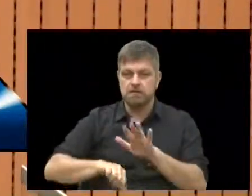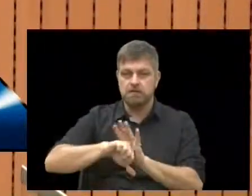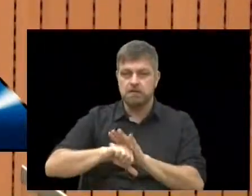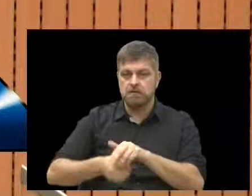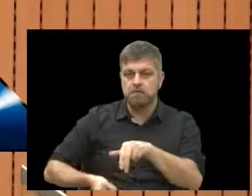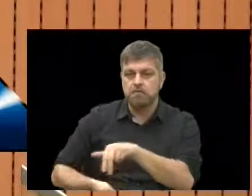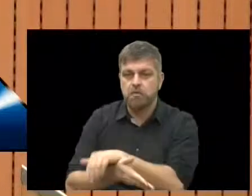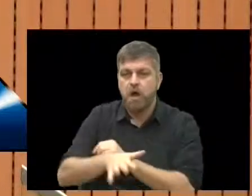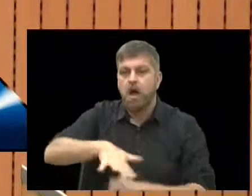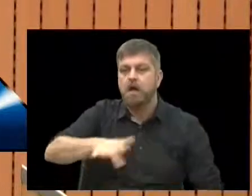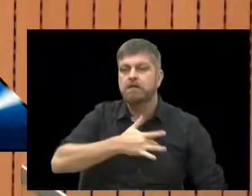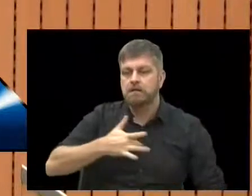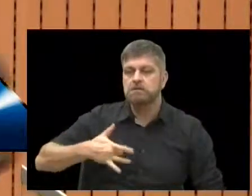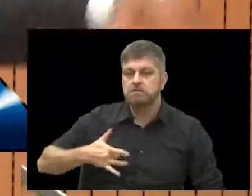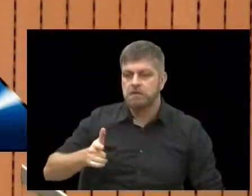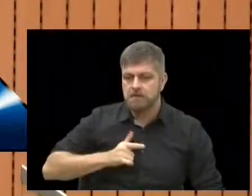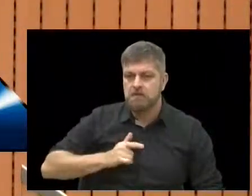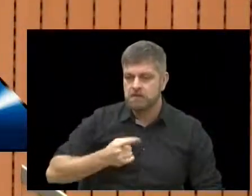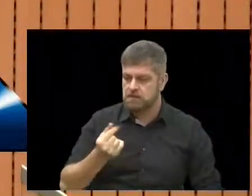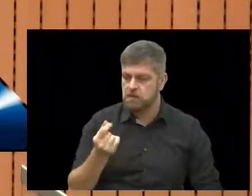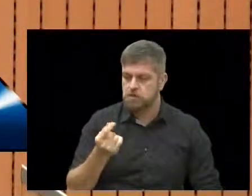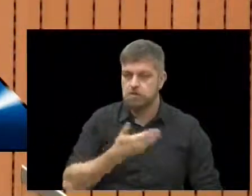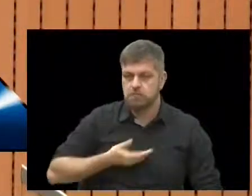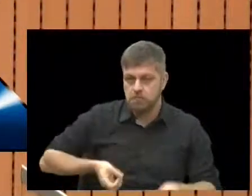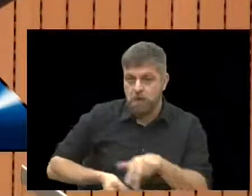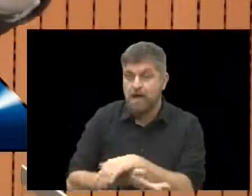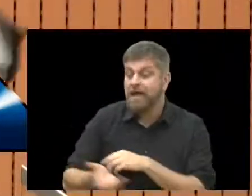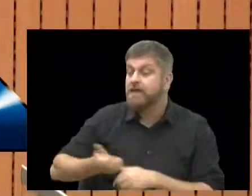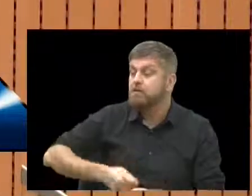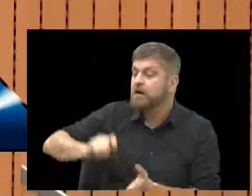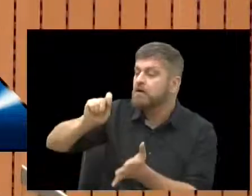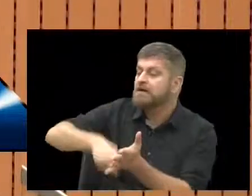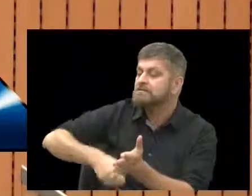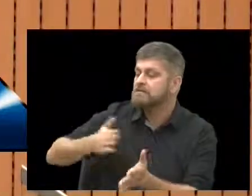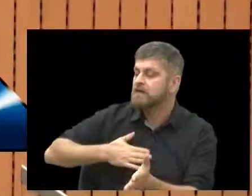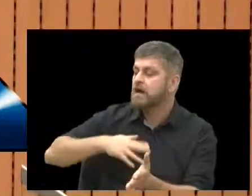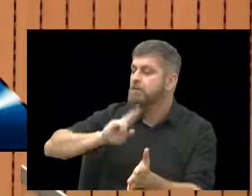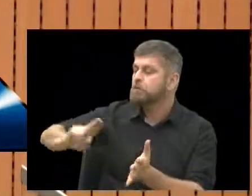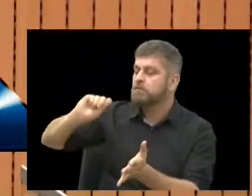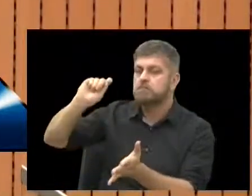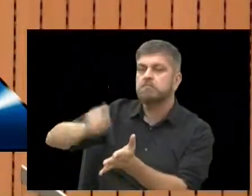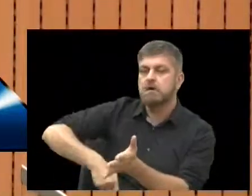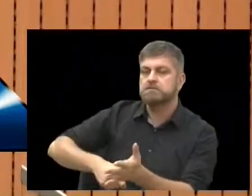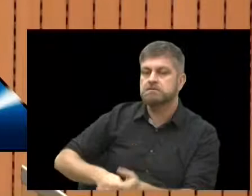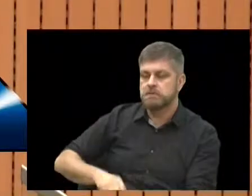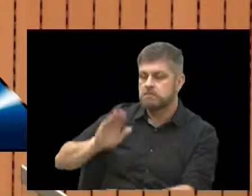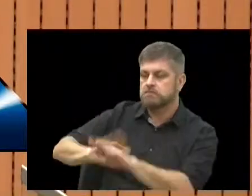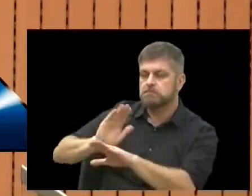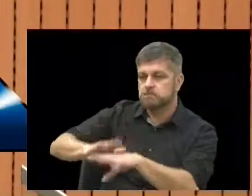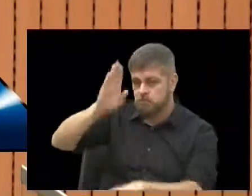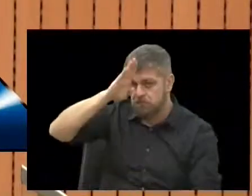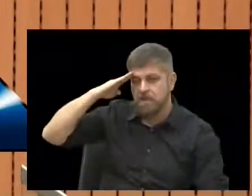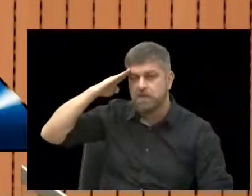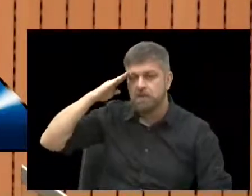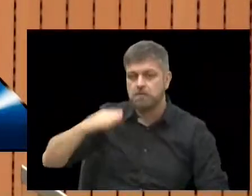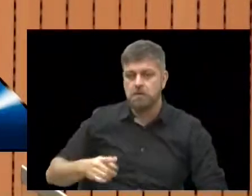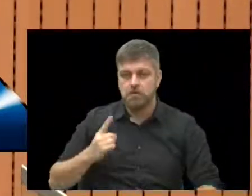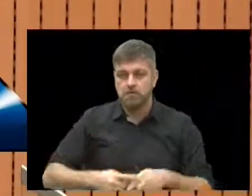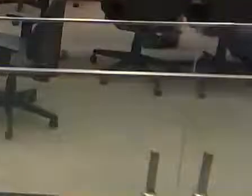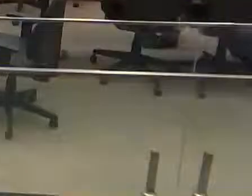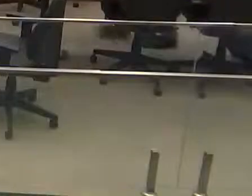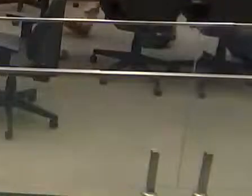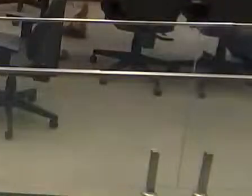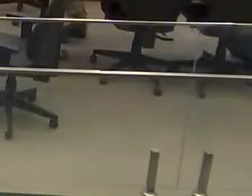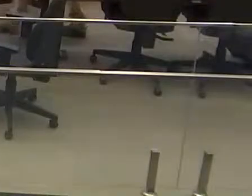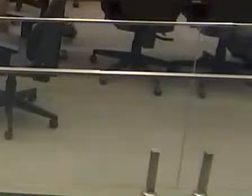sistema público de saúde. E eu quero assinar, vereador Pedro Tourinho, a sua CPI. Sabe por quê? Porque eu sou de